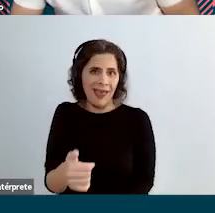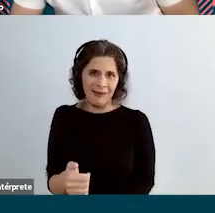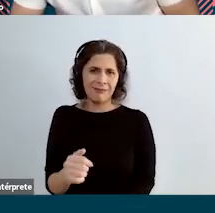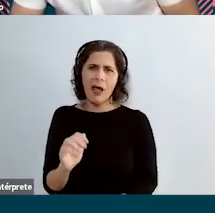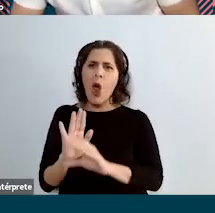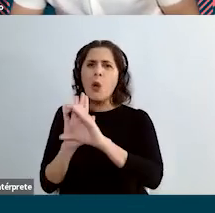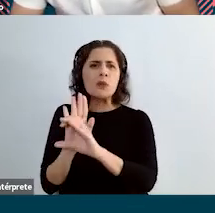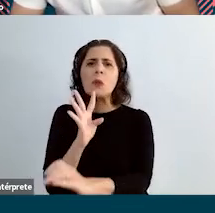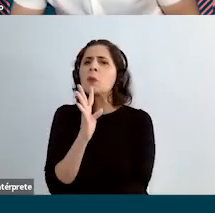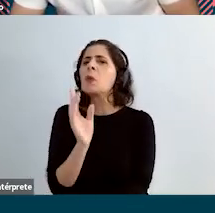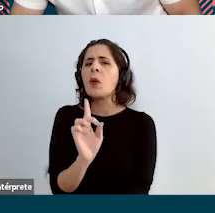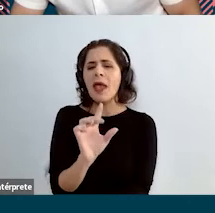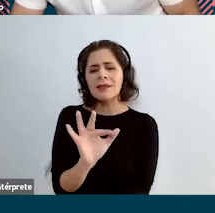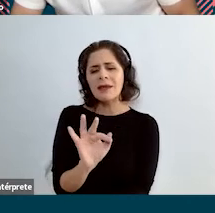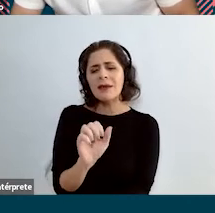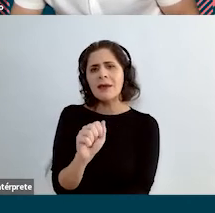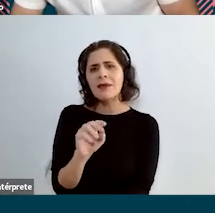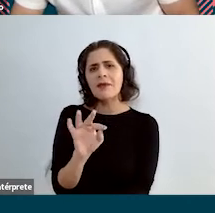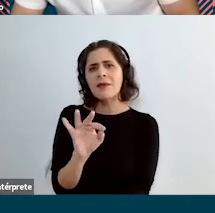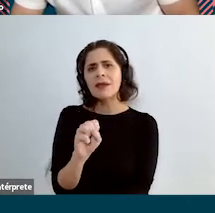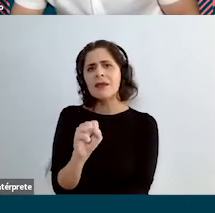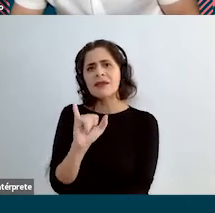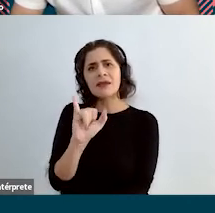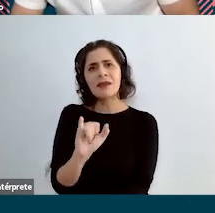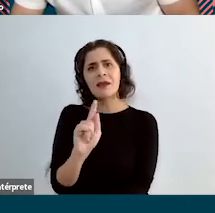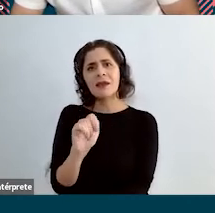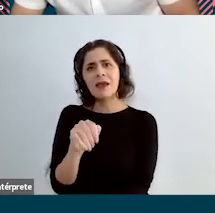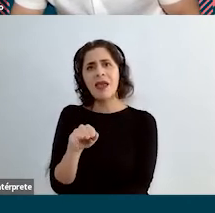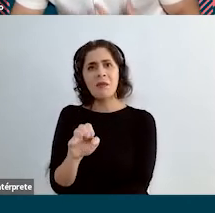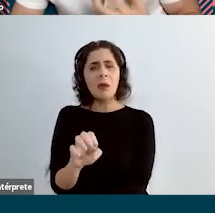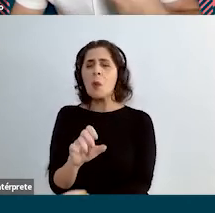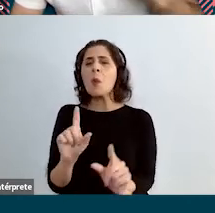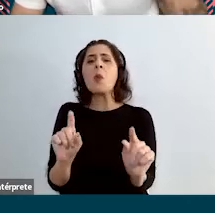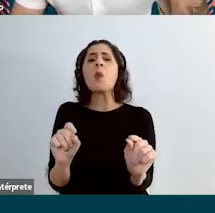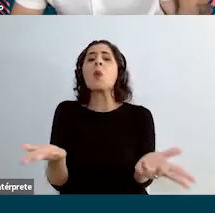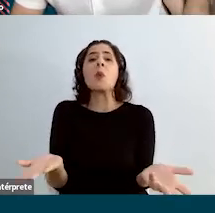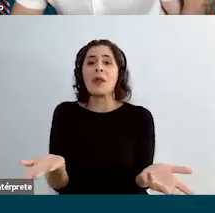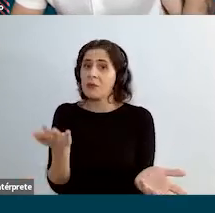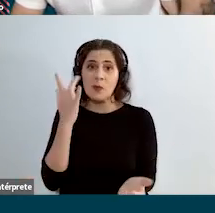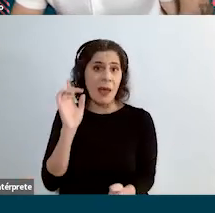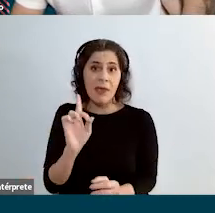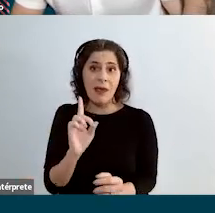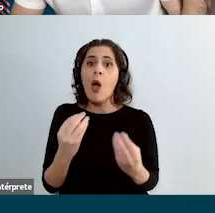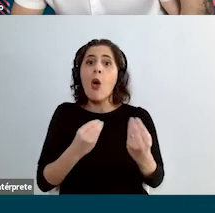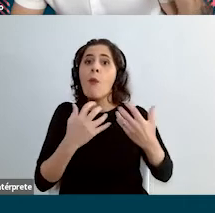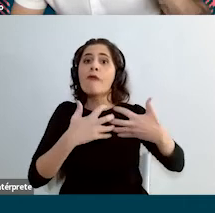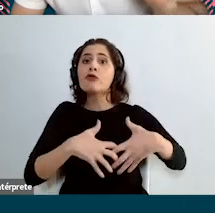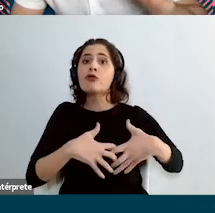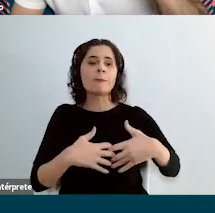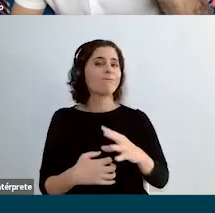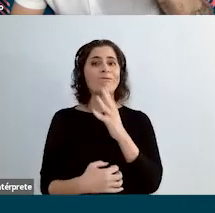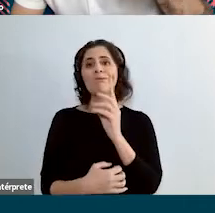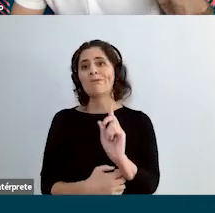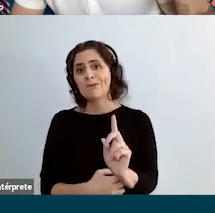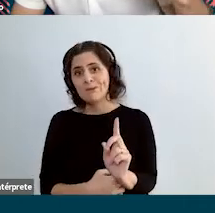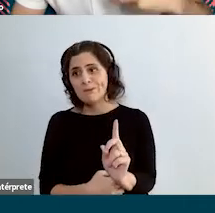não tinha experiência com esse conceito, não sabia muito bem como que ia funcionar o jogo. A gente depois viu que eles também